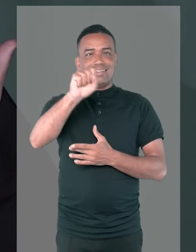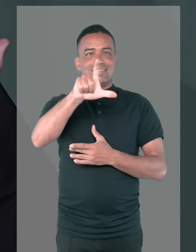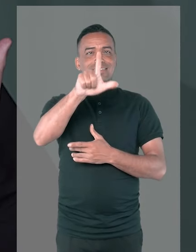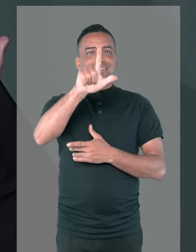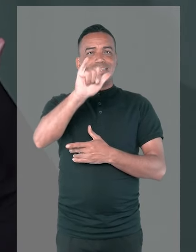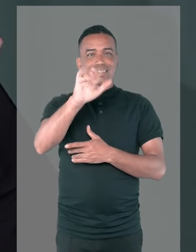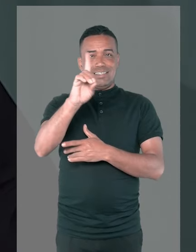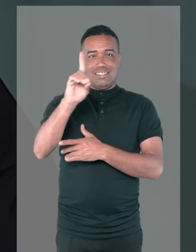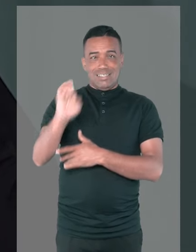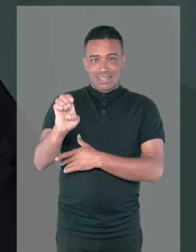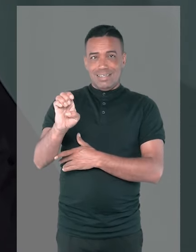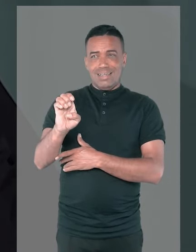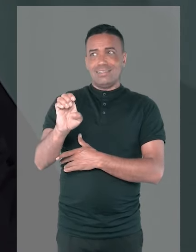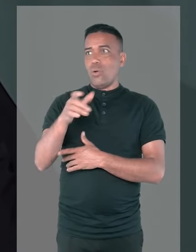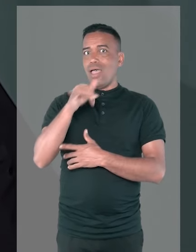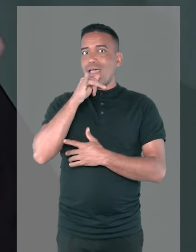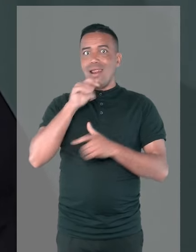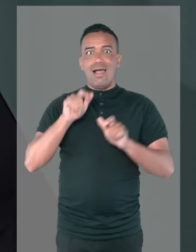uma performance,